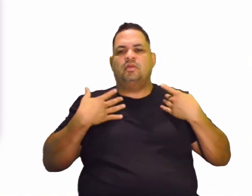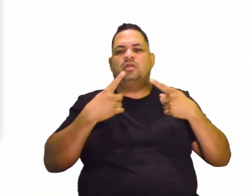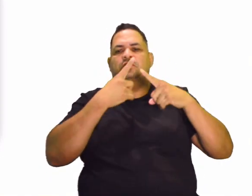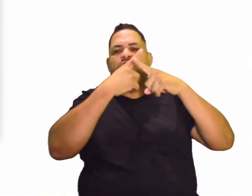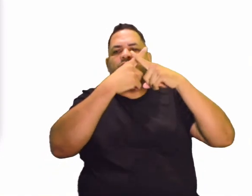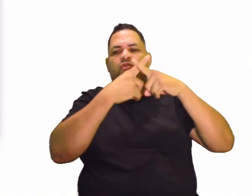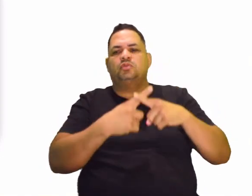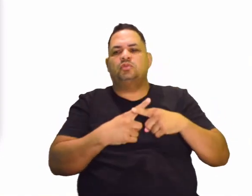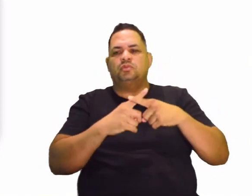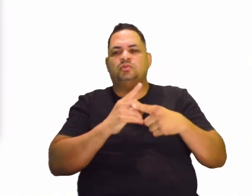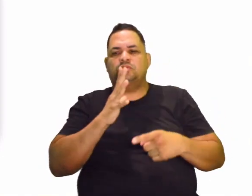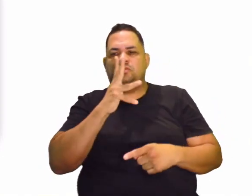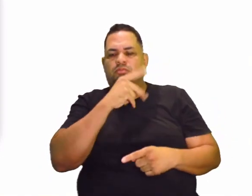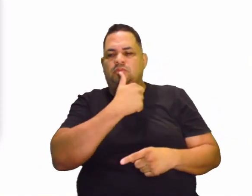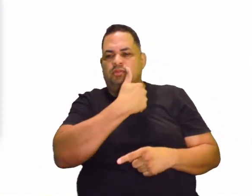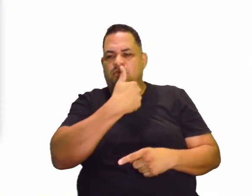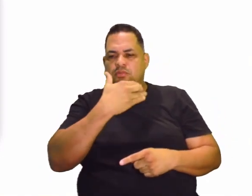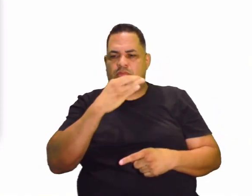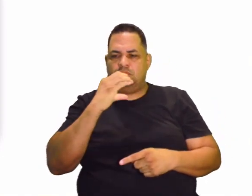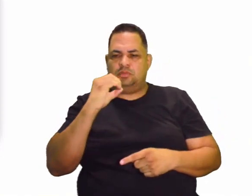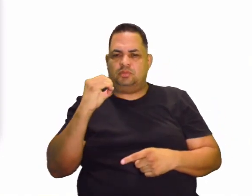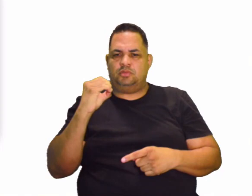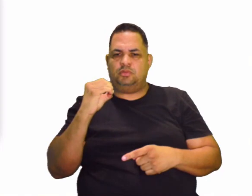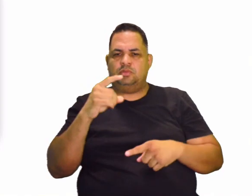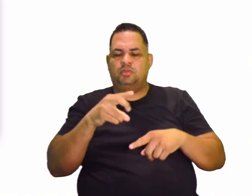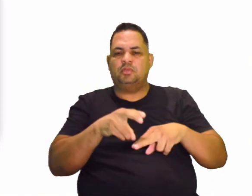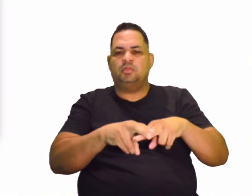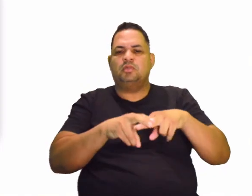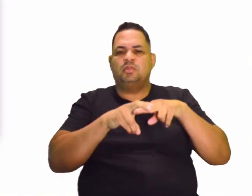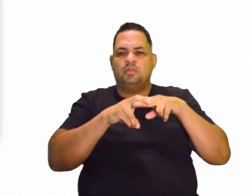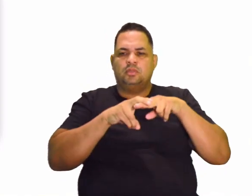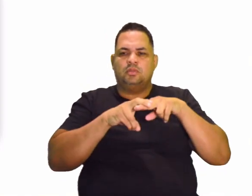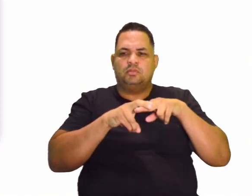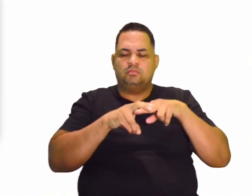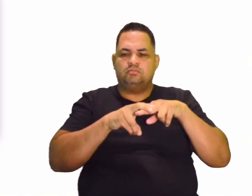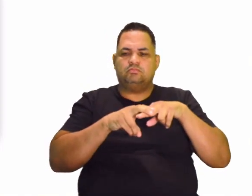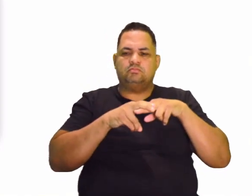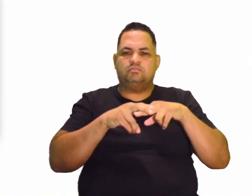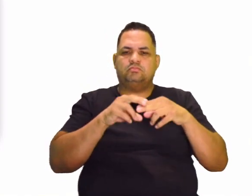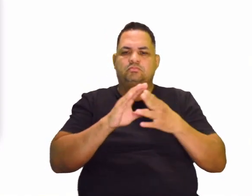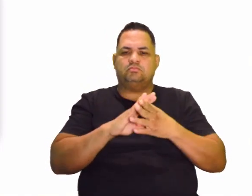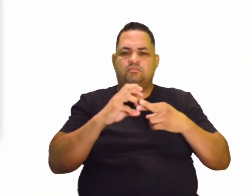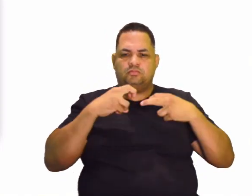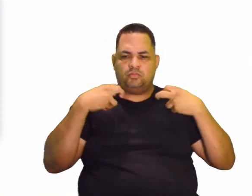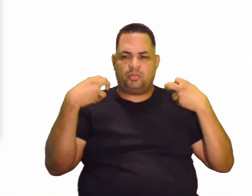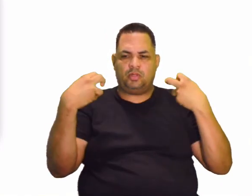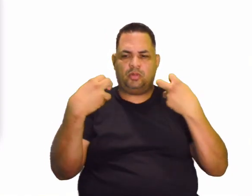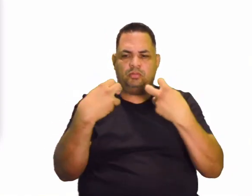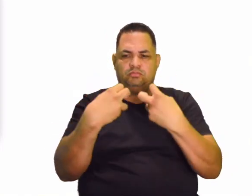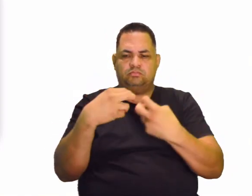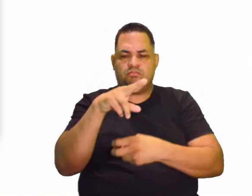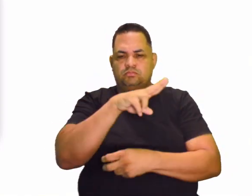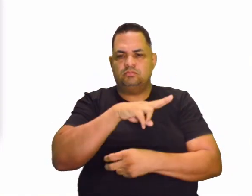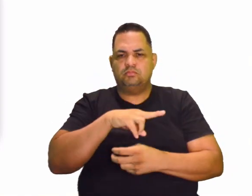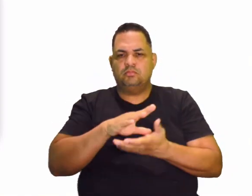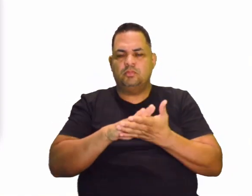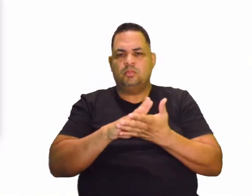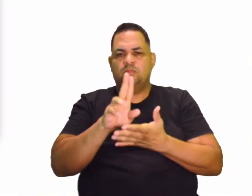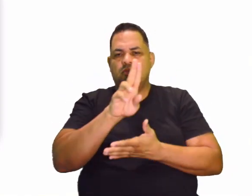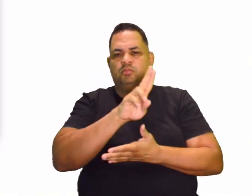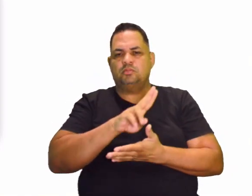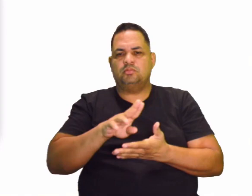dias. Por isso, no período em que o Coliseu era utilizado, morreram entre